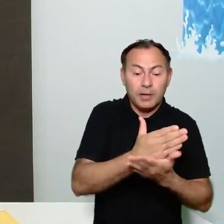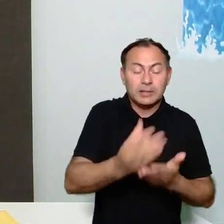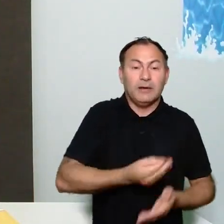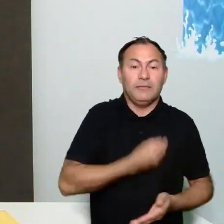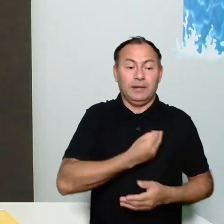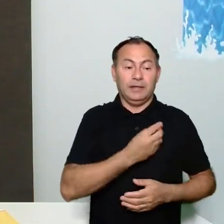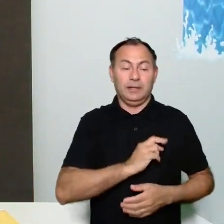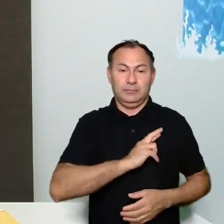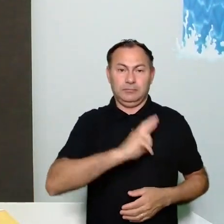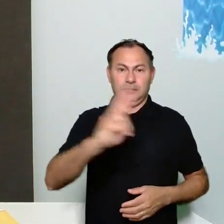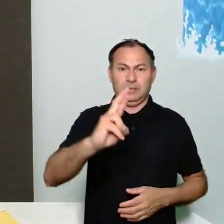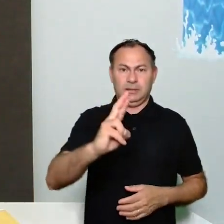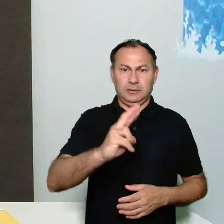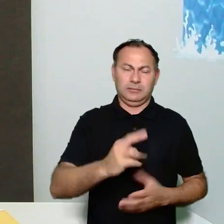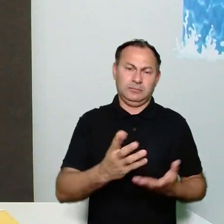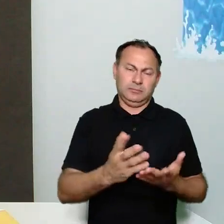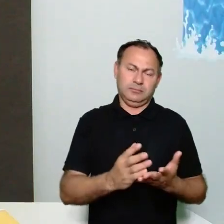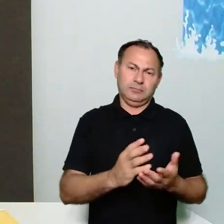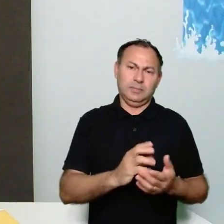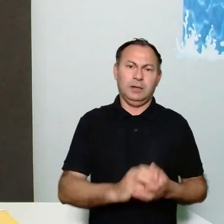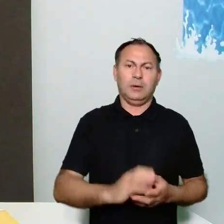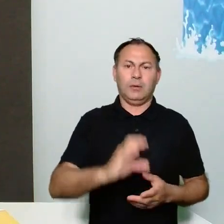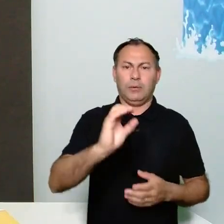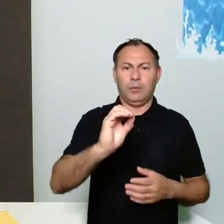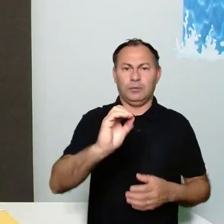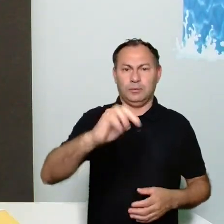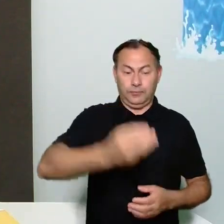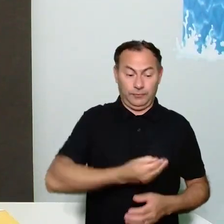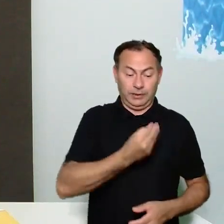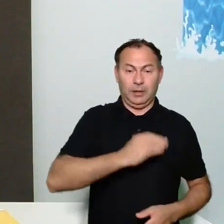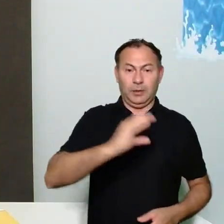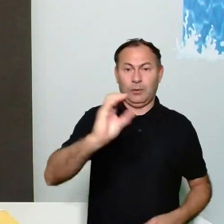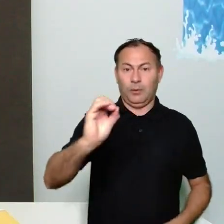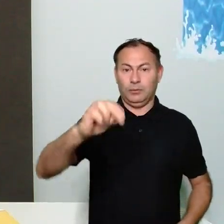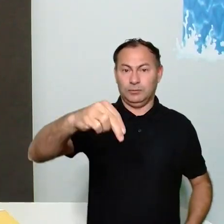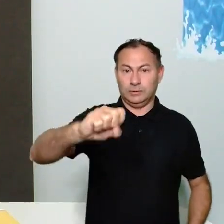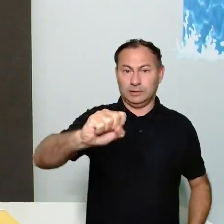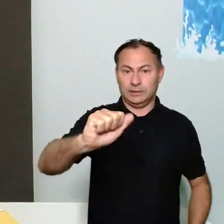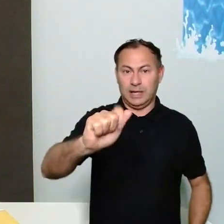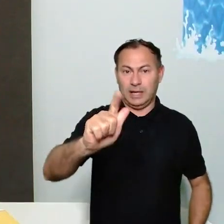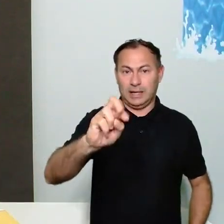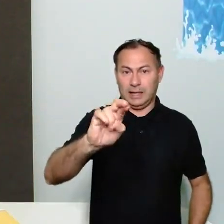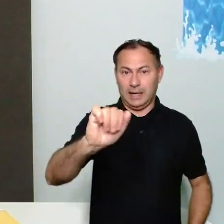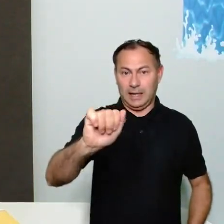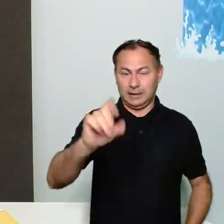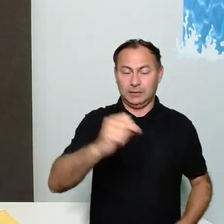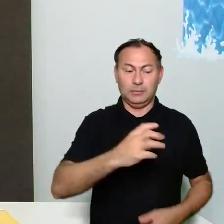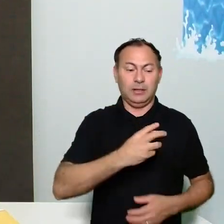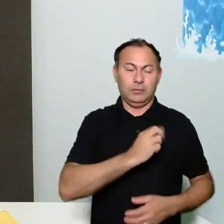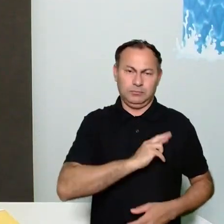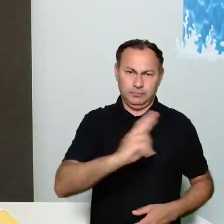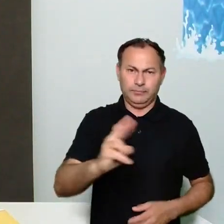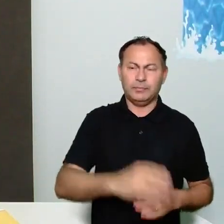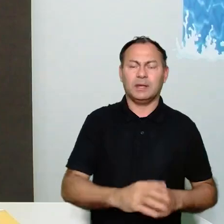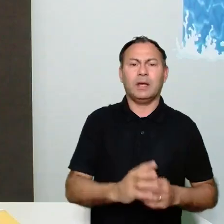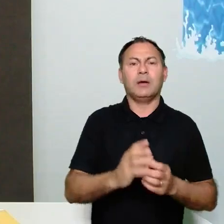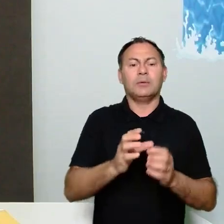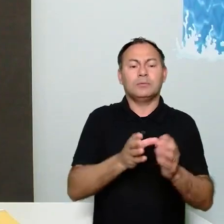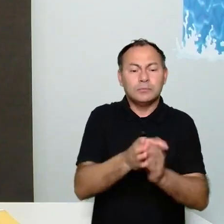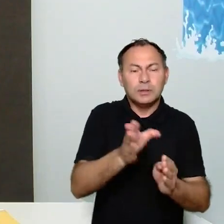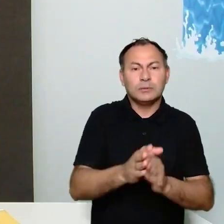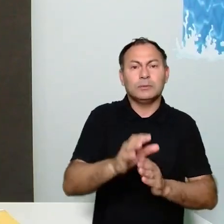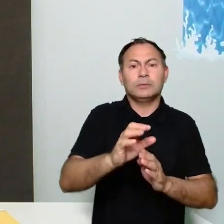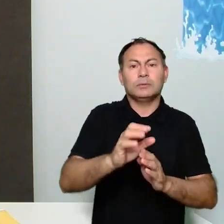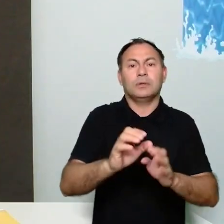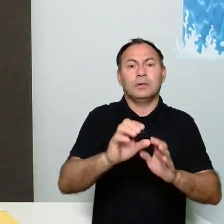consagrada, pela vivência dos conselhos evangélicos, que são a essência da vida